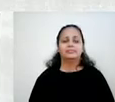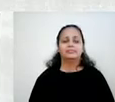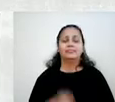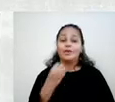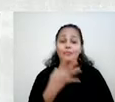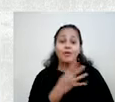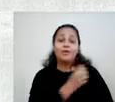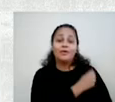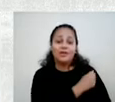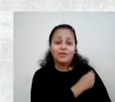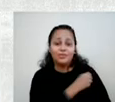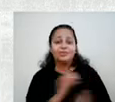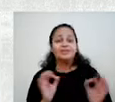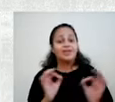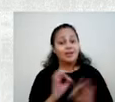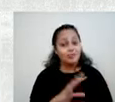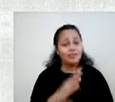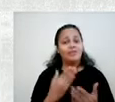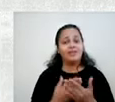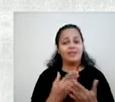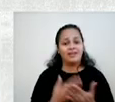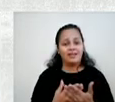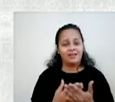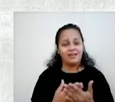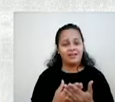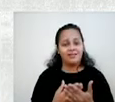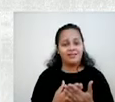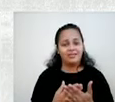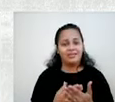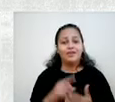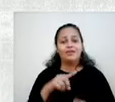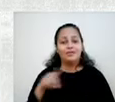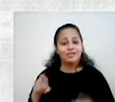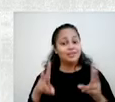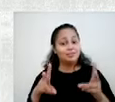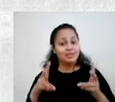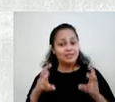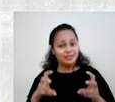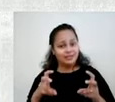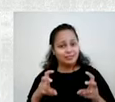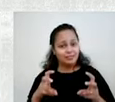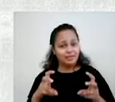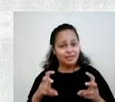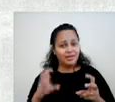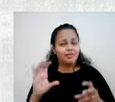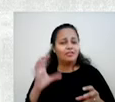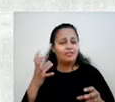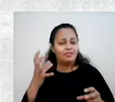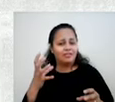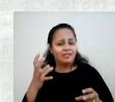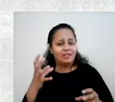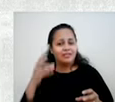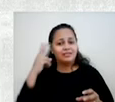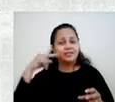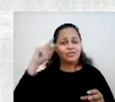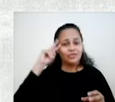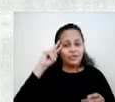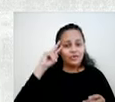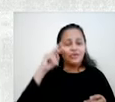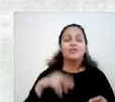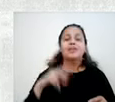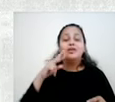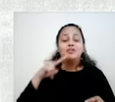Bom, pessoal, chegamos ao fim de mais uma aula. Na aula de hoje, vocês perceberam que o mesmo fato histórico pode ser visto de